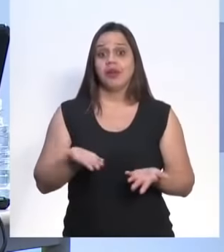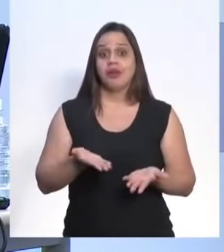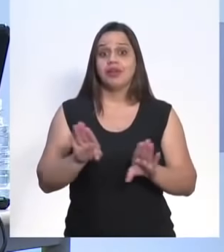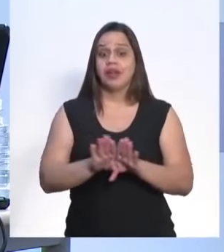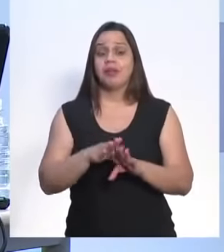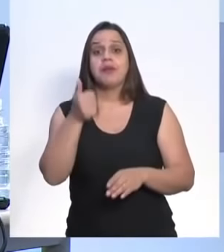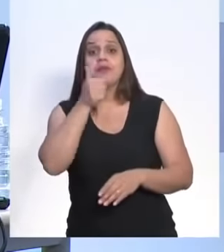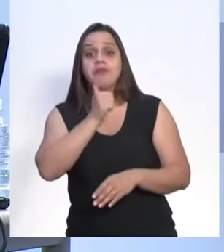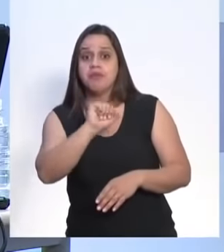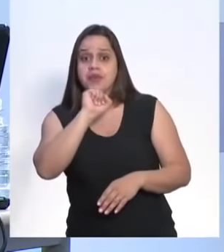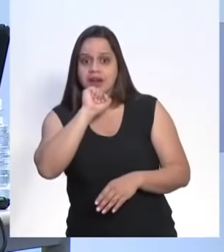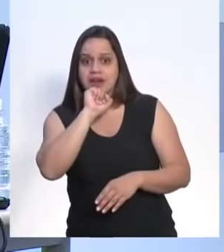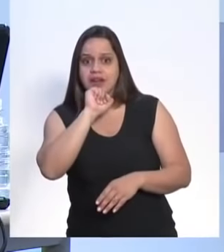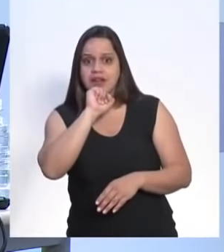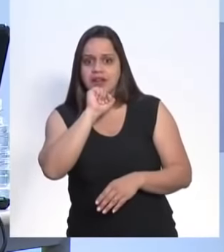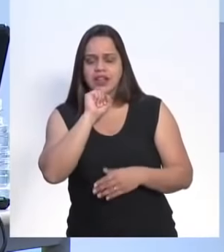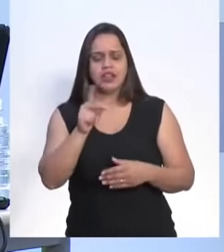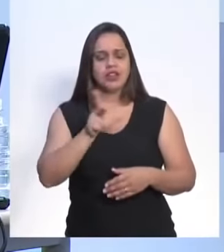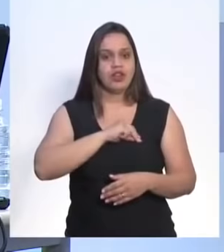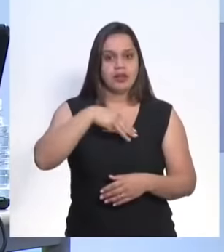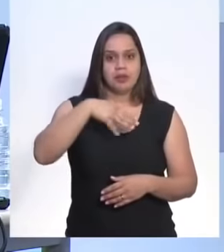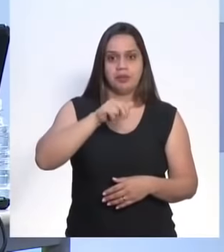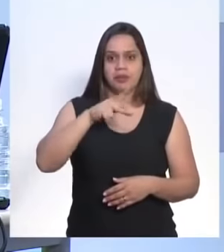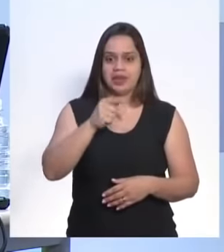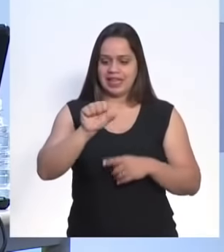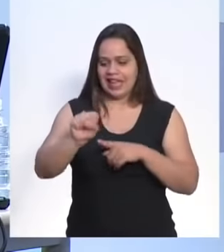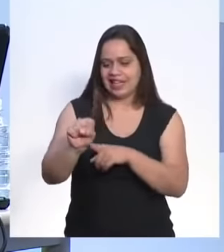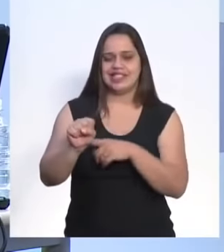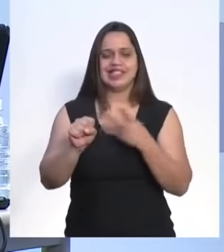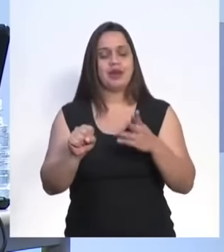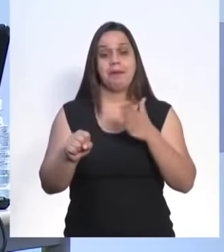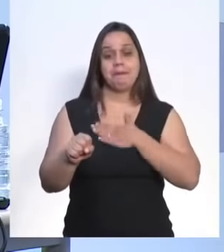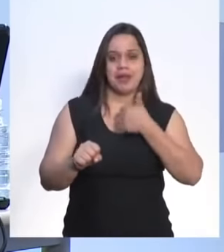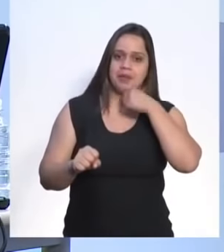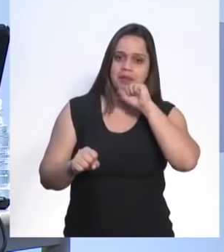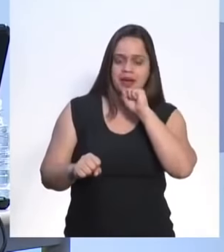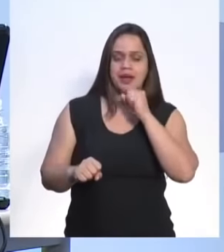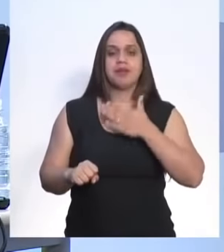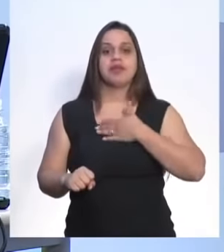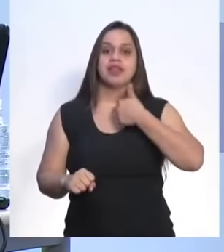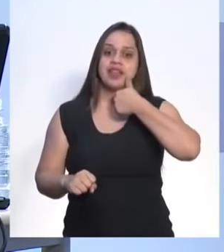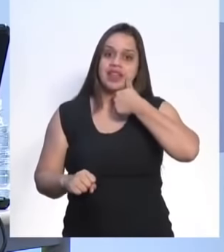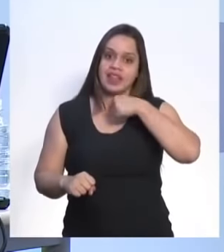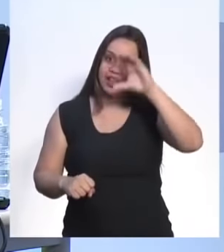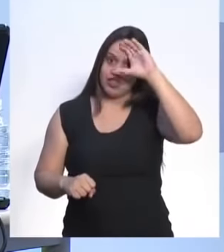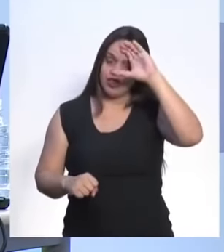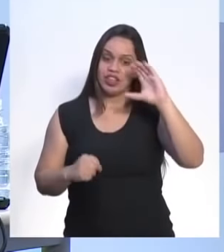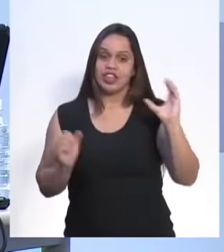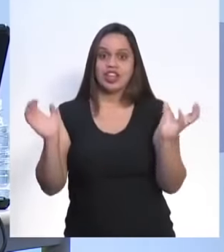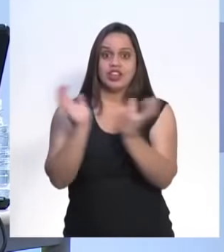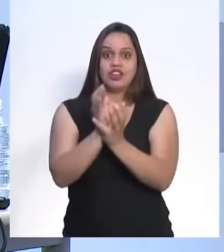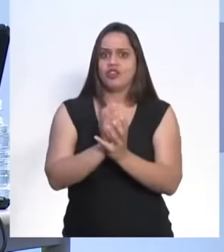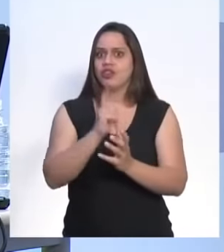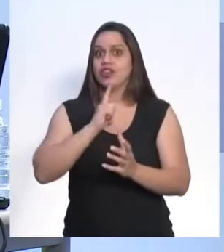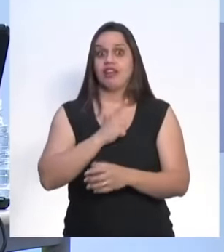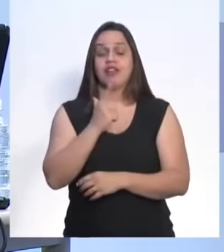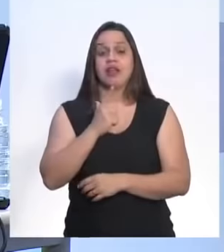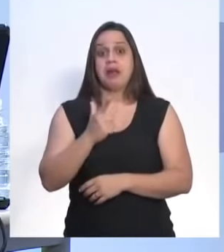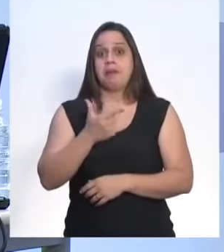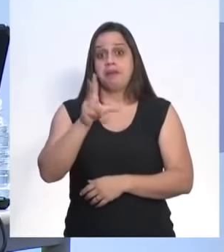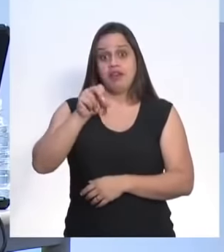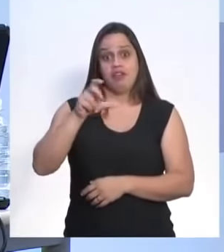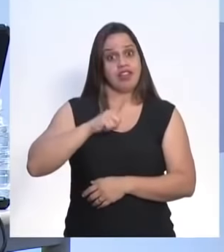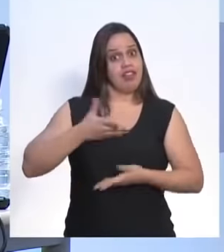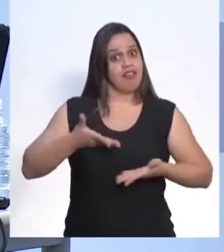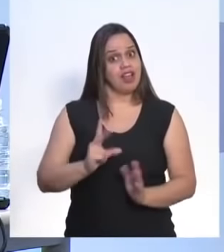mães, quando. Minhas mães é ótimo, que só tem uma. Minhas tias e minha mãe, quando se juntam lá, que são 15 filhos que minha avó teve. Quando elas se